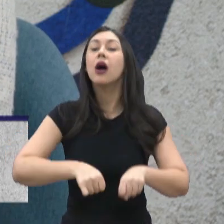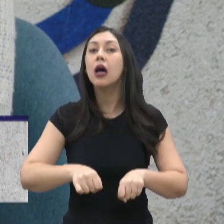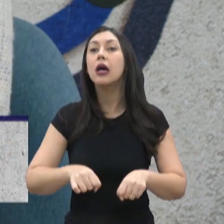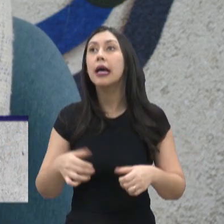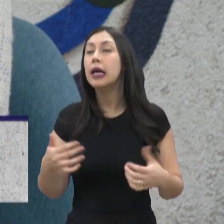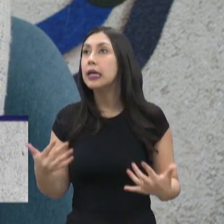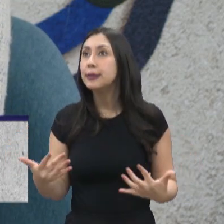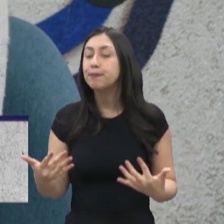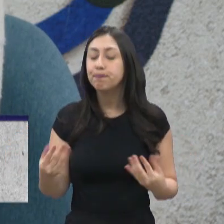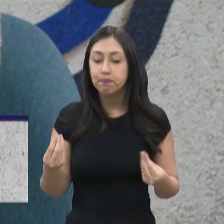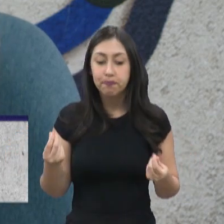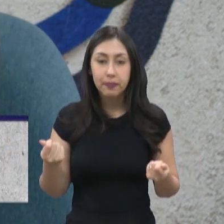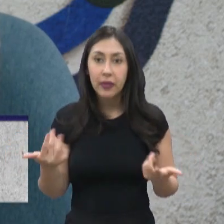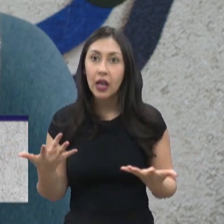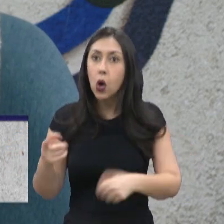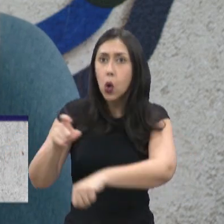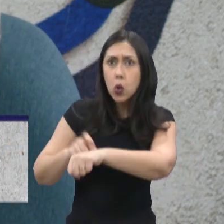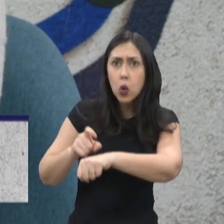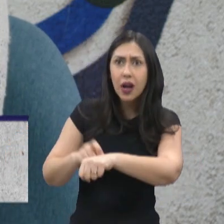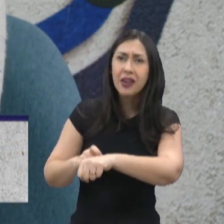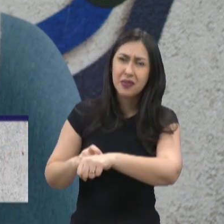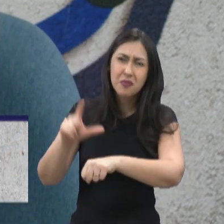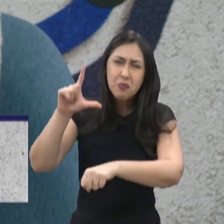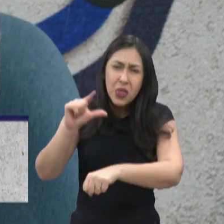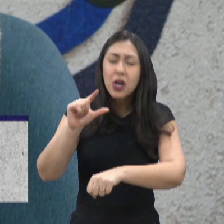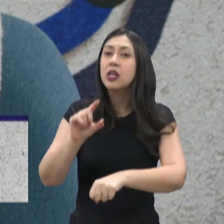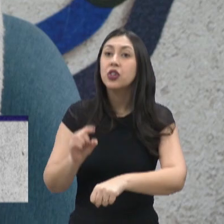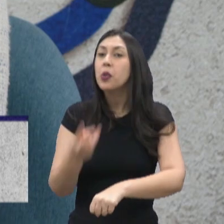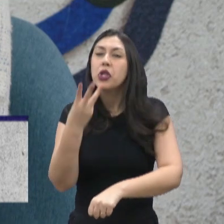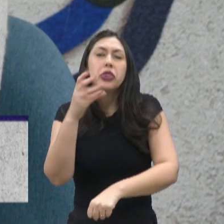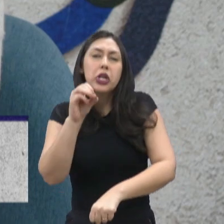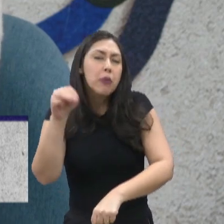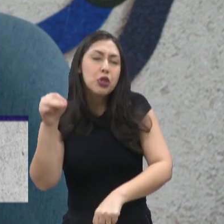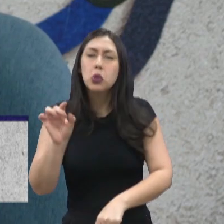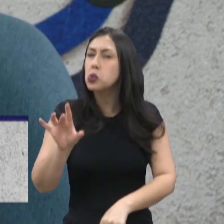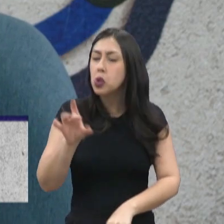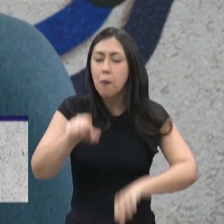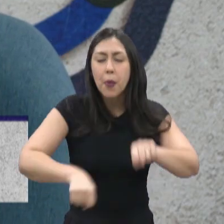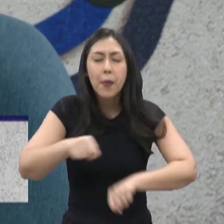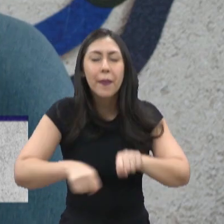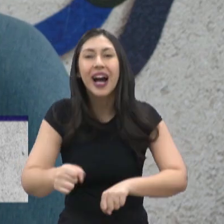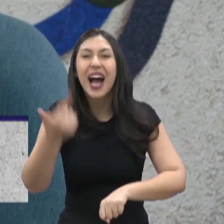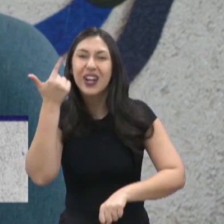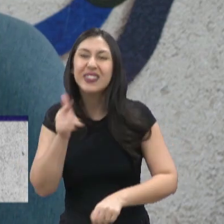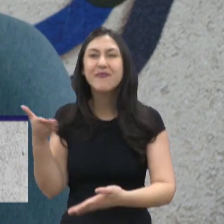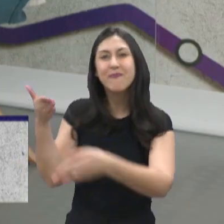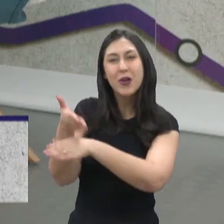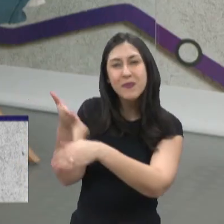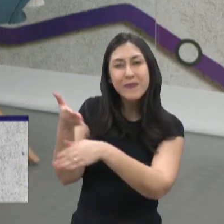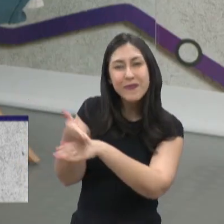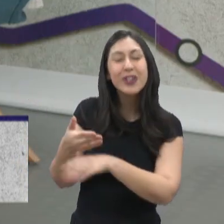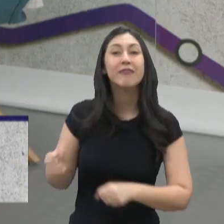com horários reduzidos, 30 minutos de aula, 20 minutos de aula, para ficar mais fácil de encaixar na vida das pessoas. Exato.